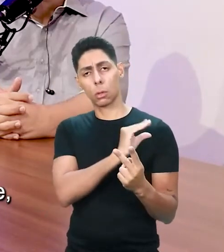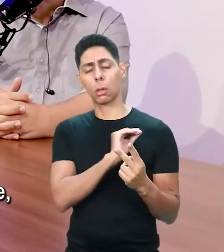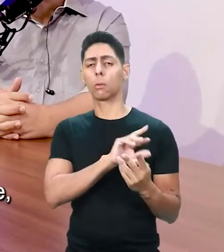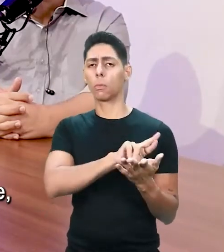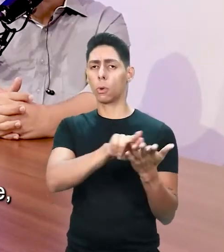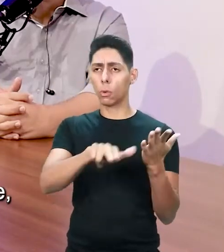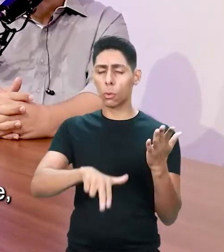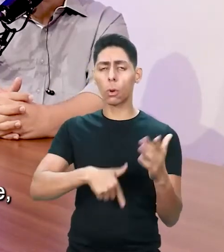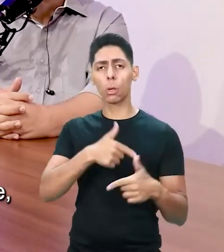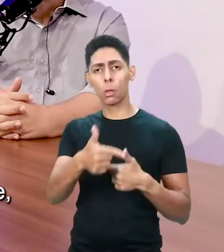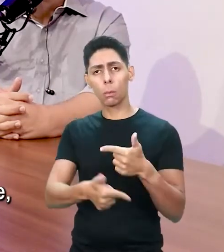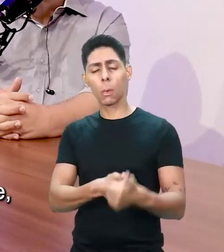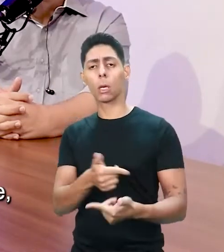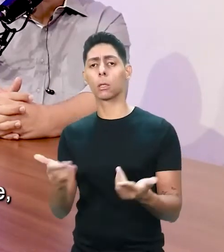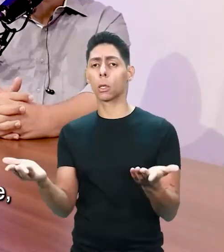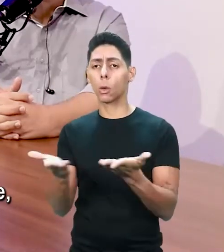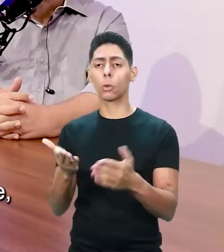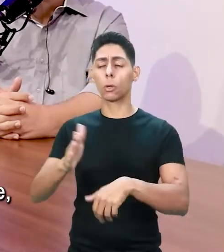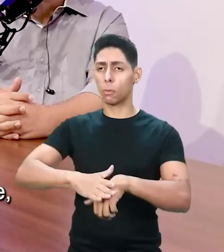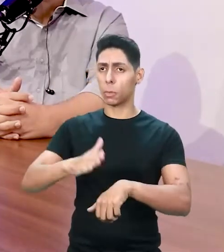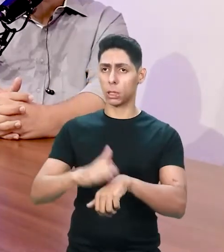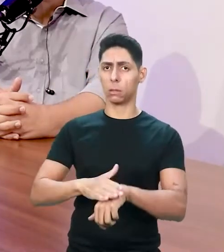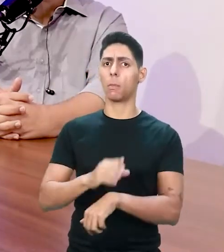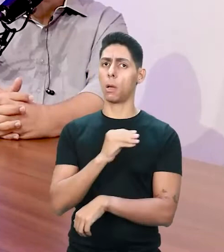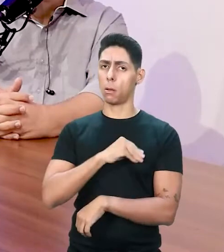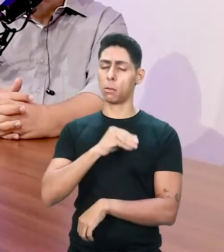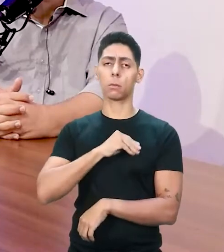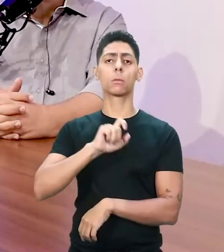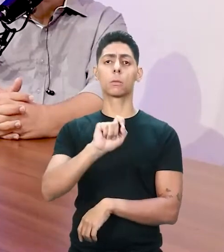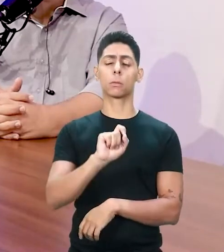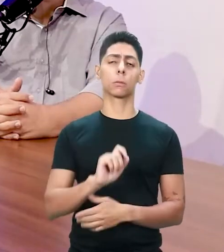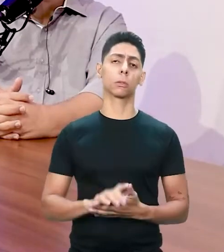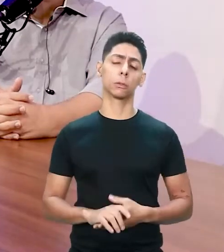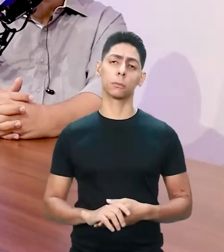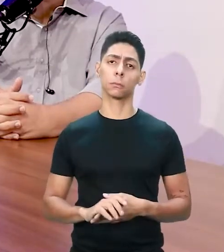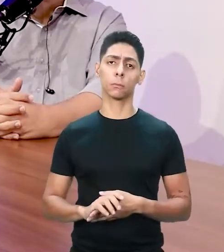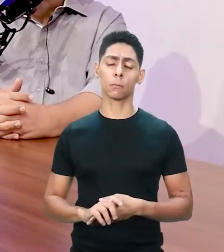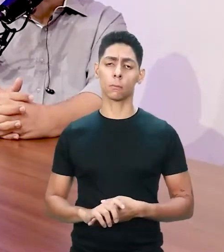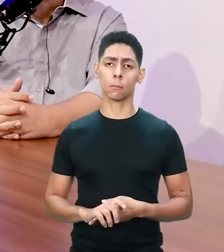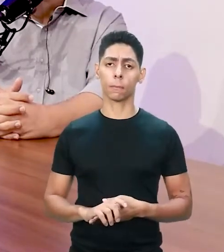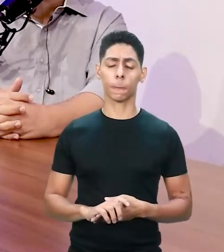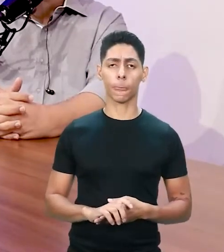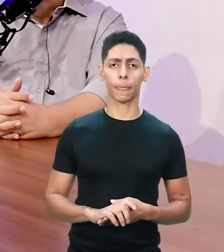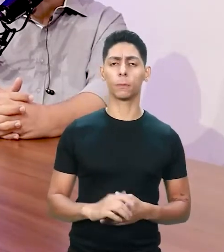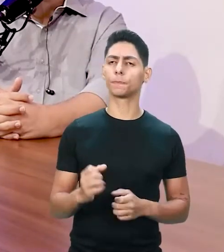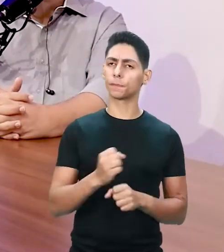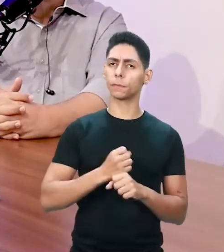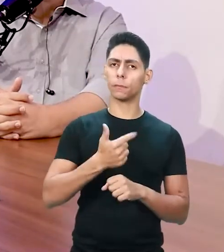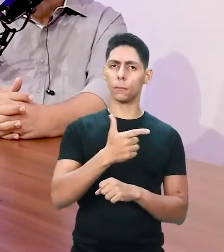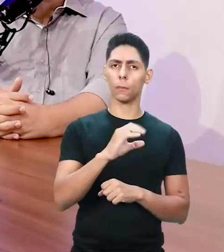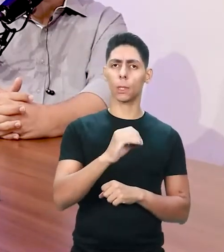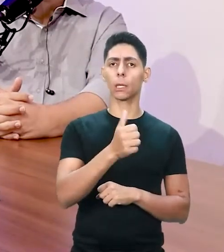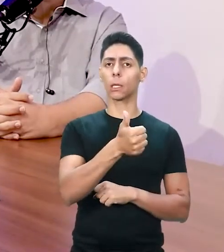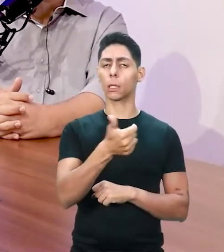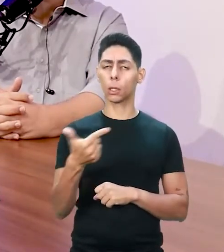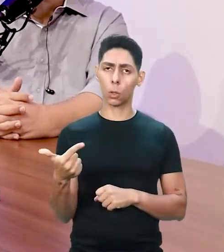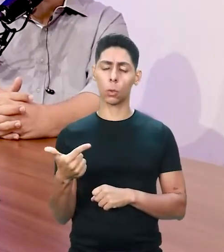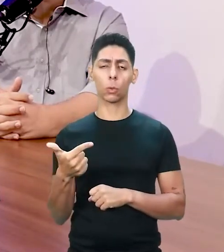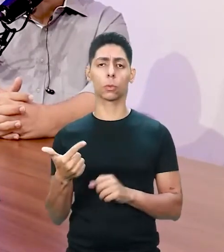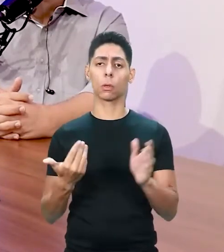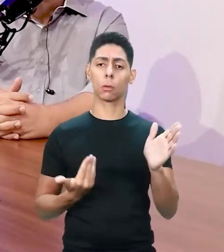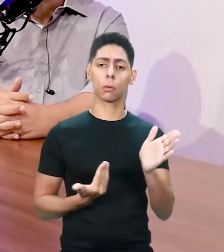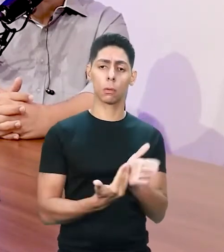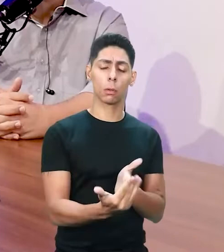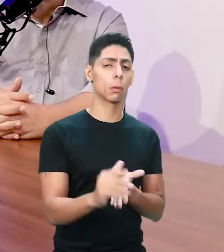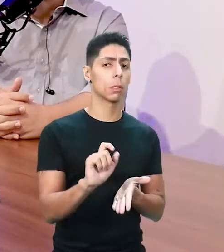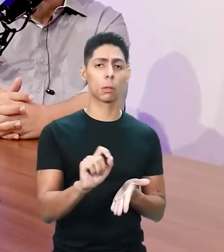desenvolver uma outra atividade que é hoje o meu principal ganha-pão, quer dizer, é a minha principal fonte de recursos. Então, a partir de 2012, eu passei a